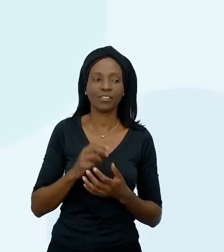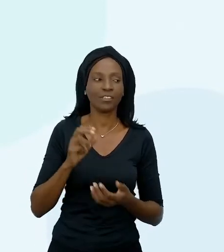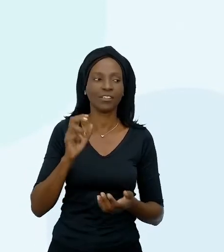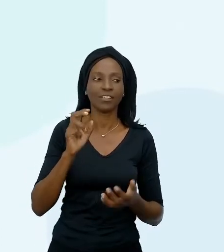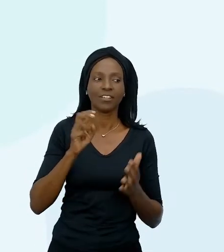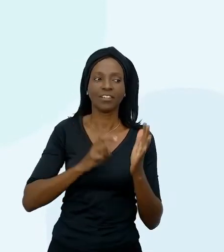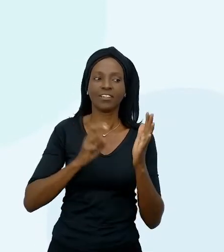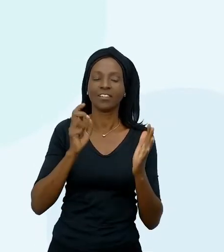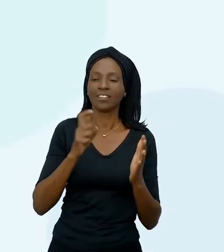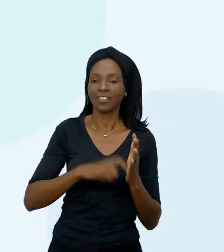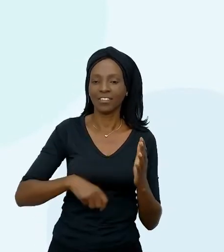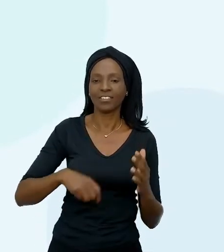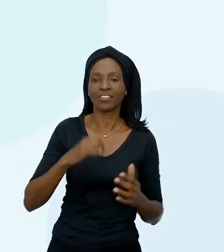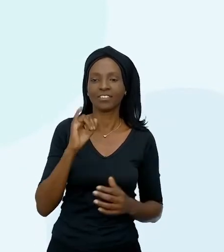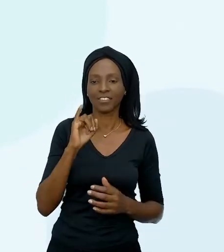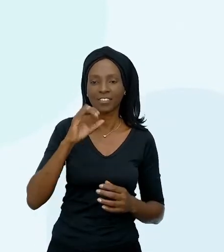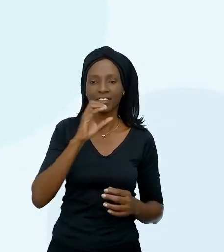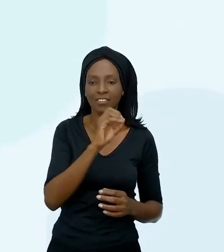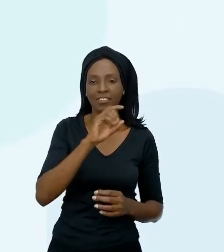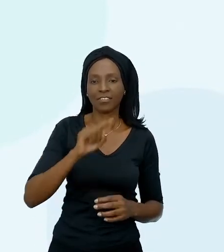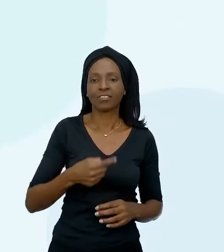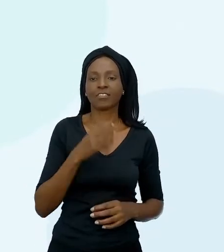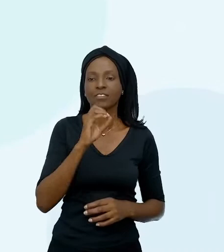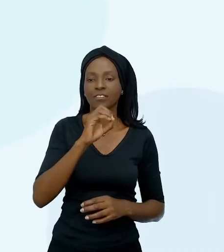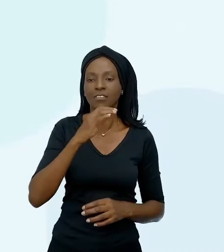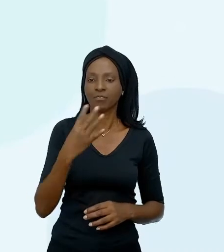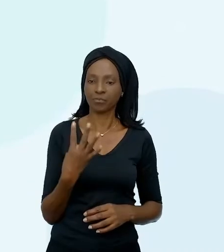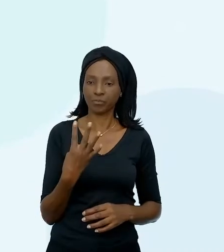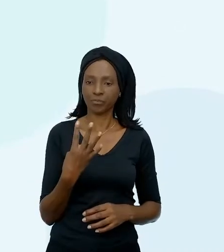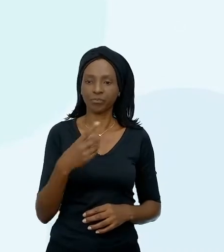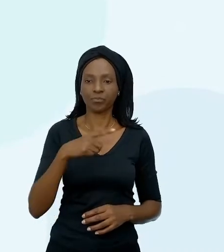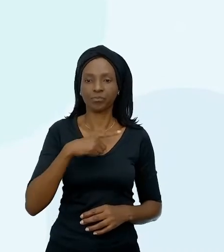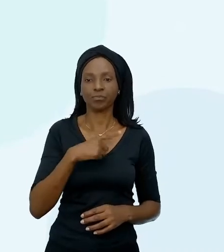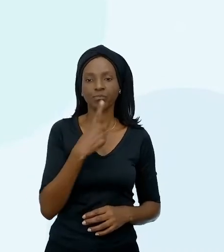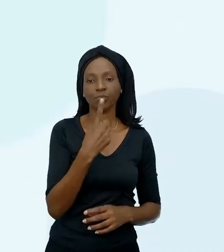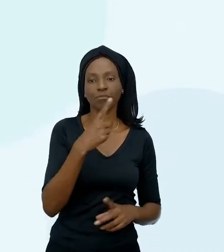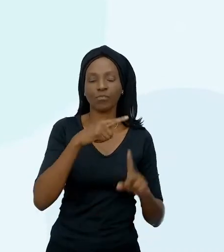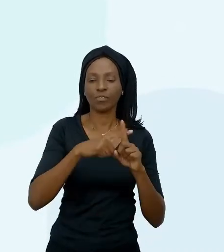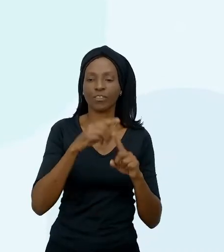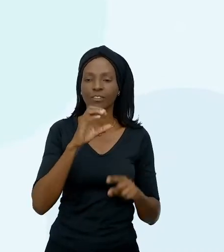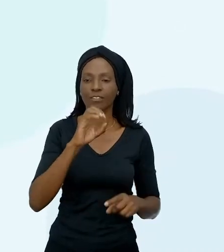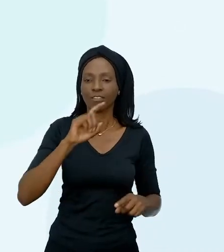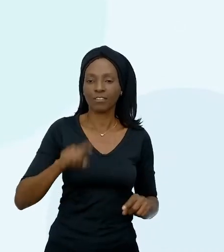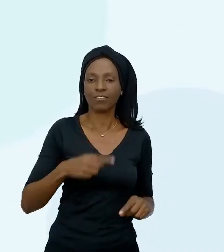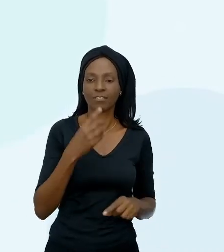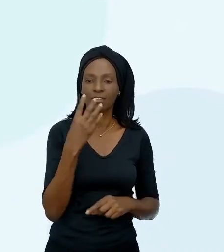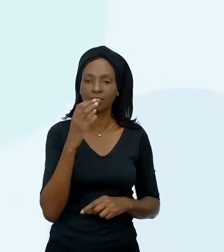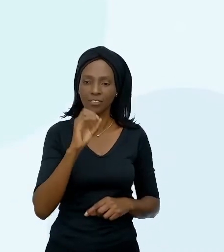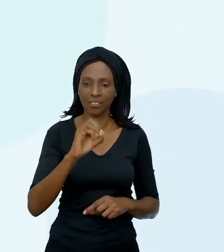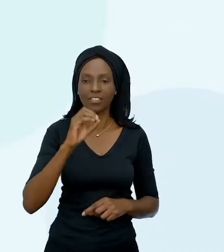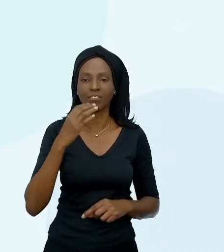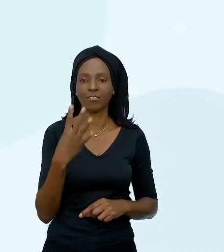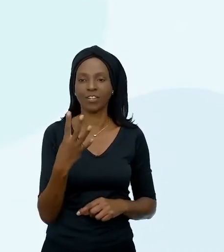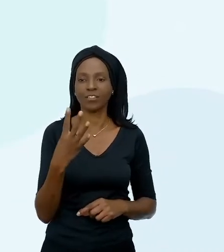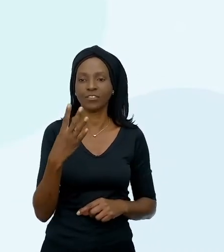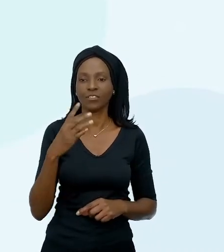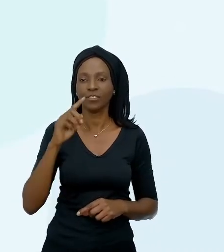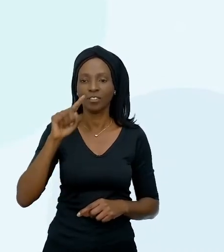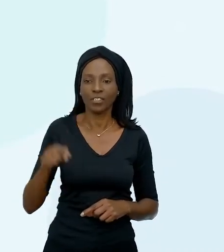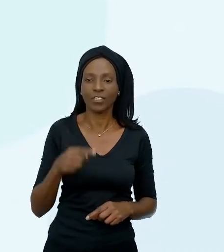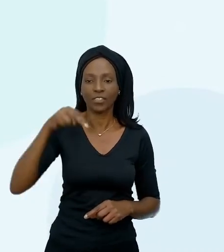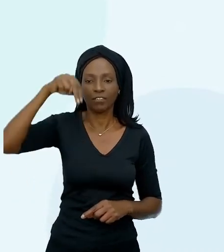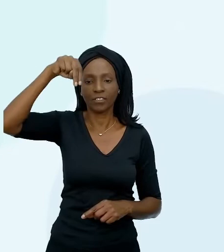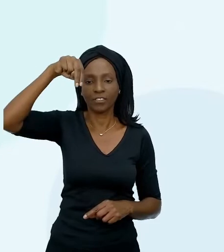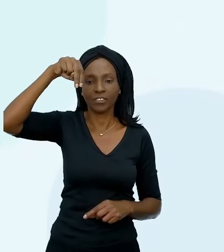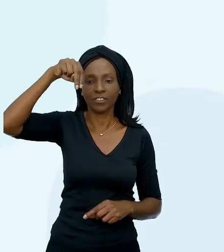é o I? 0,04. Então, a gente tem 1 mais 0,04 elevado a N.